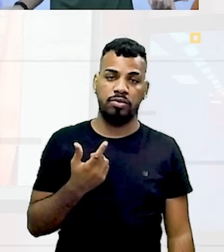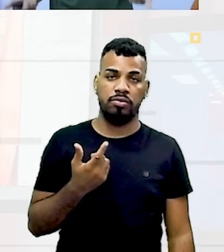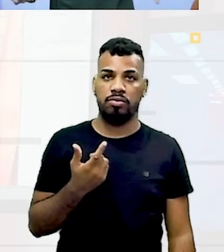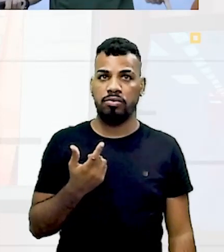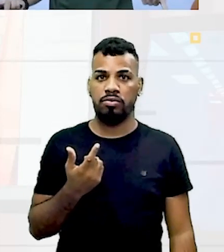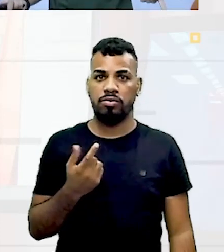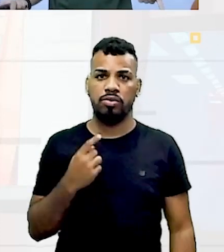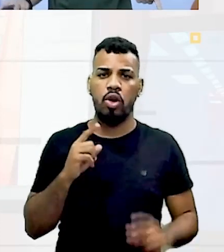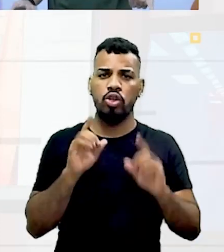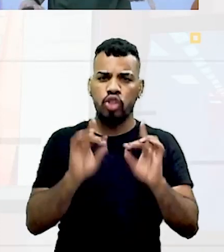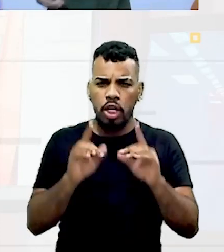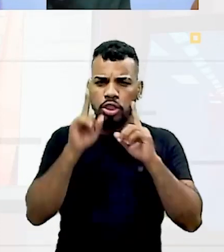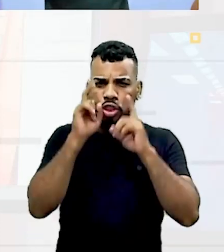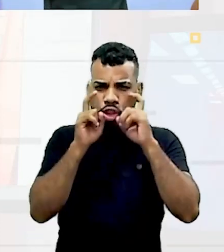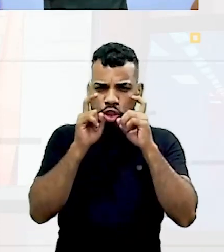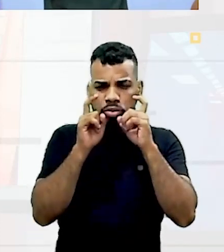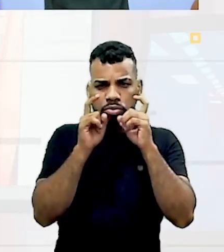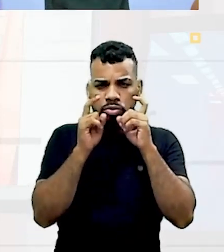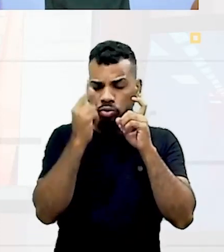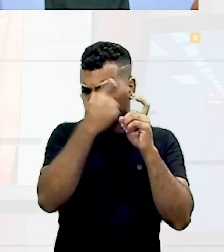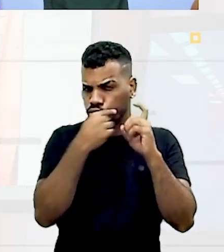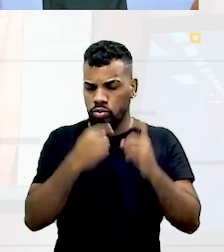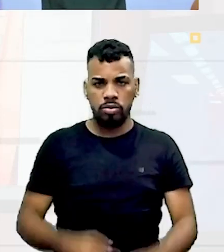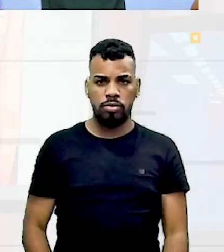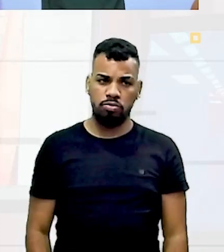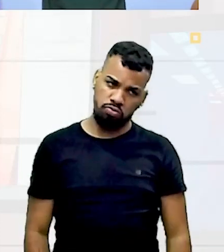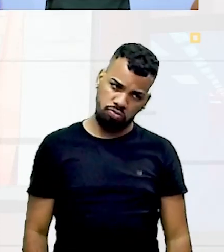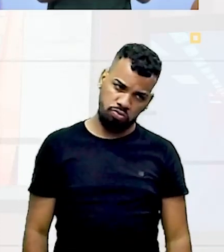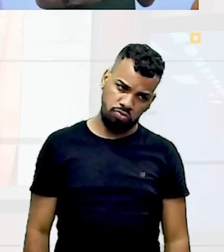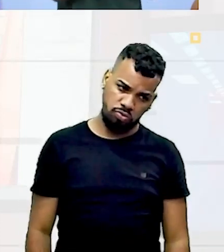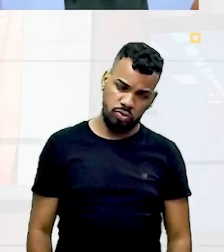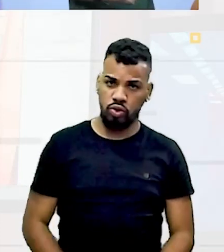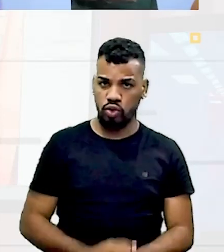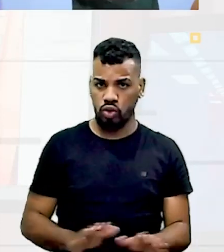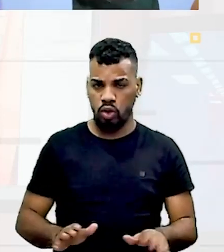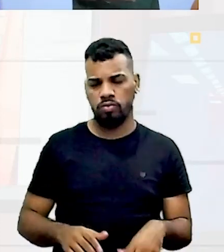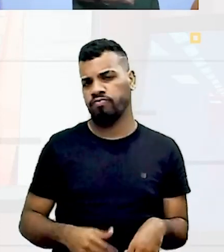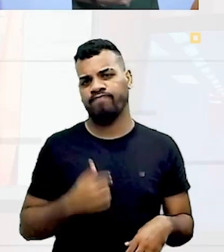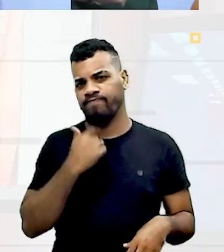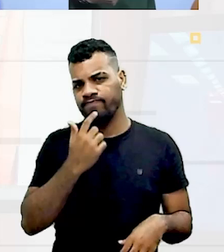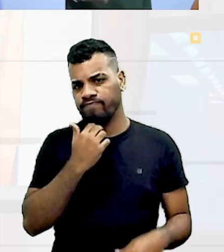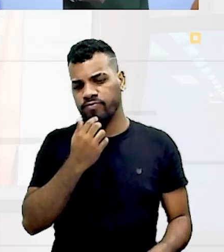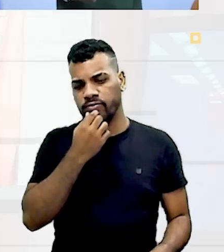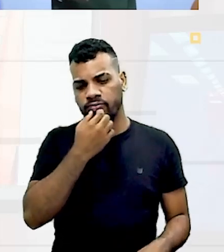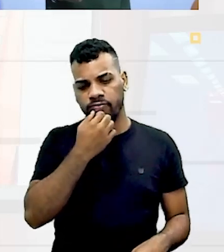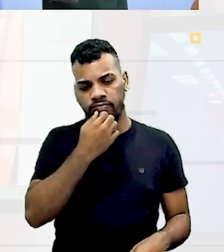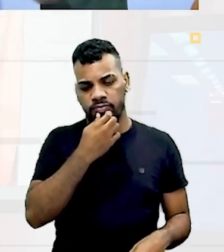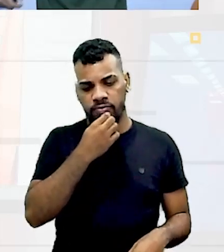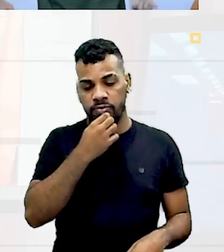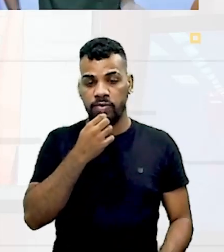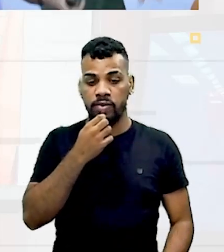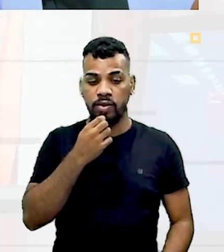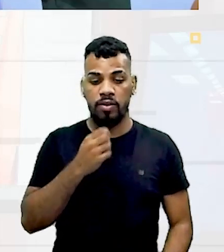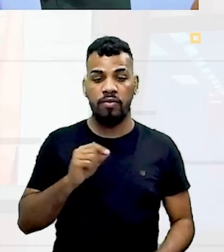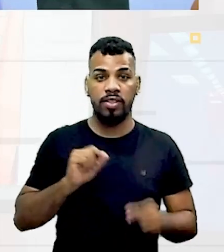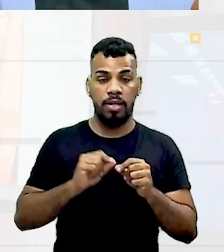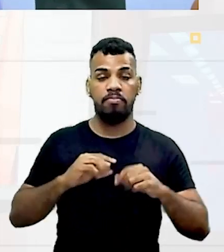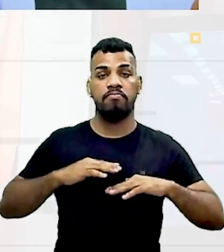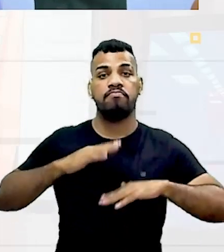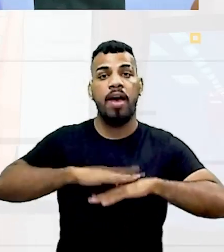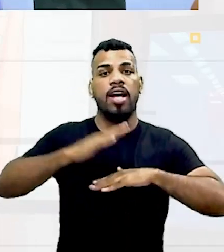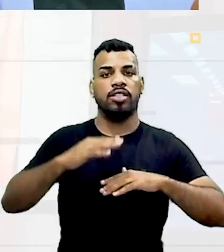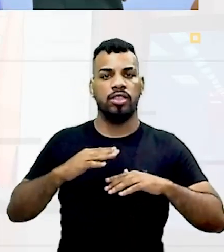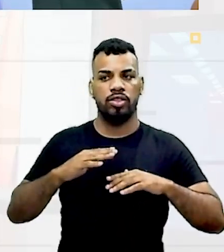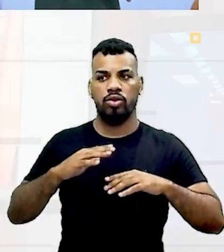expressão triste. Não, você vai fazer mais ações para alavancar a ideia de que ele